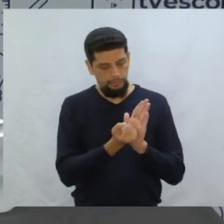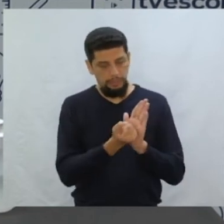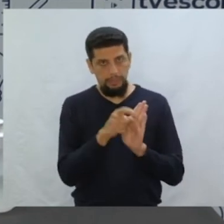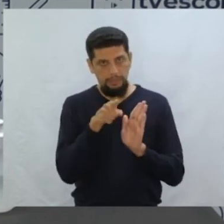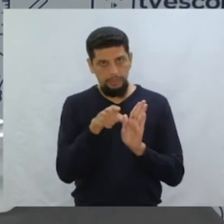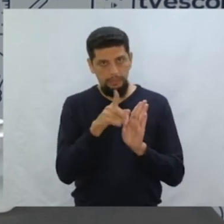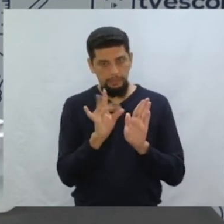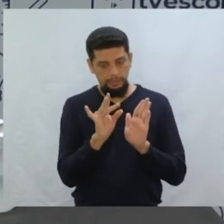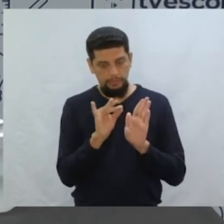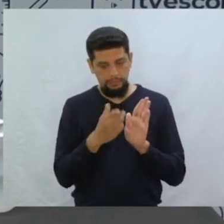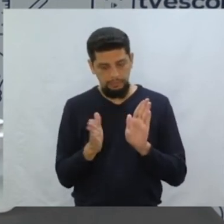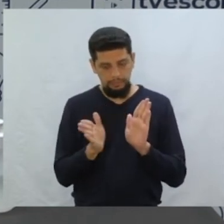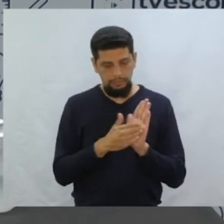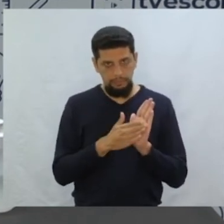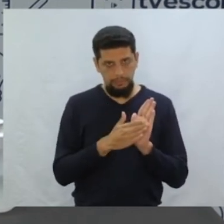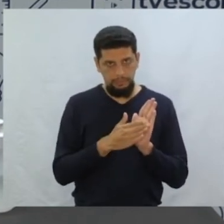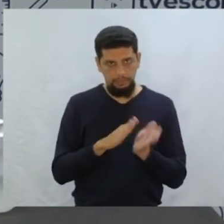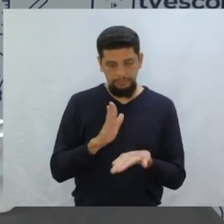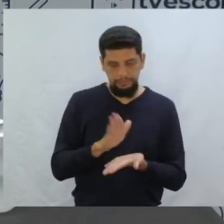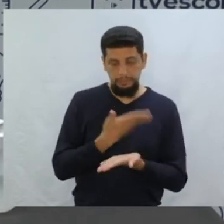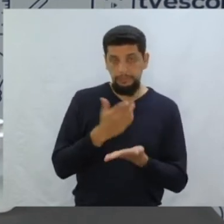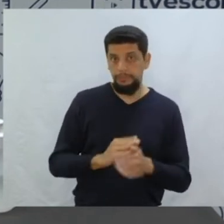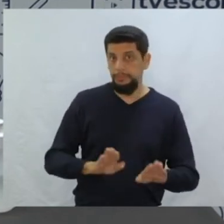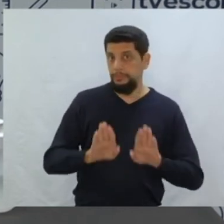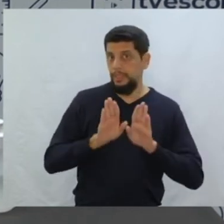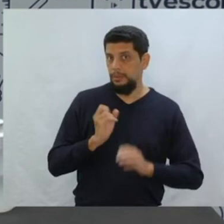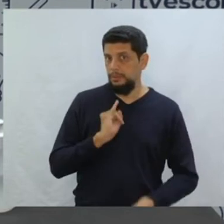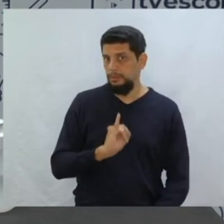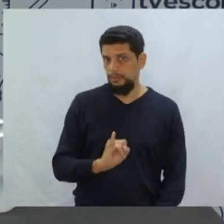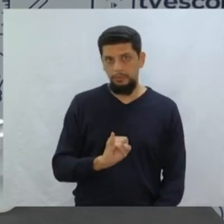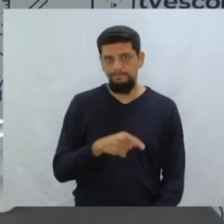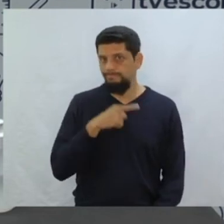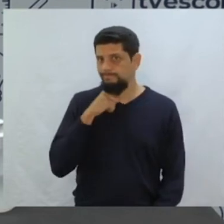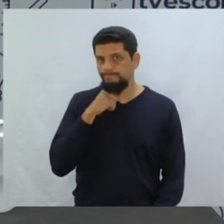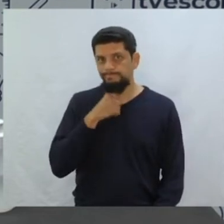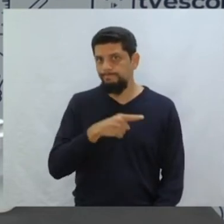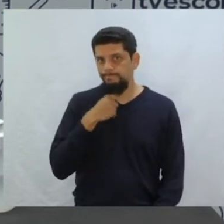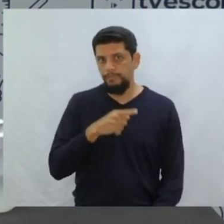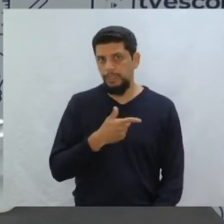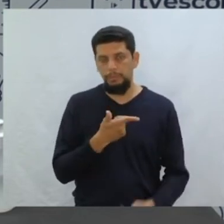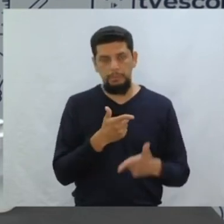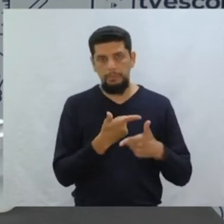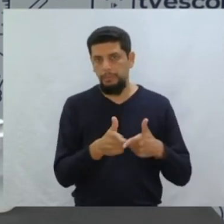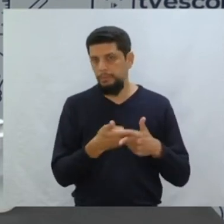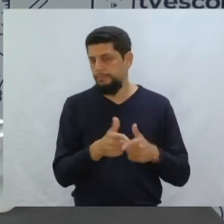está marcando aqui e vai colar no seu caderno. Mas se você